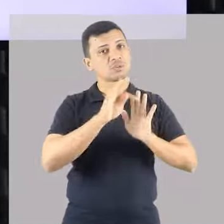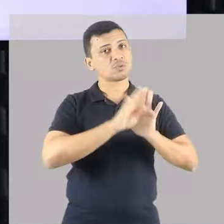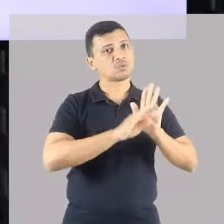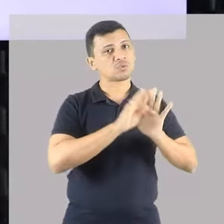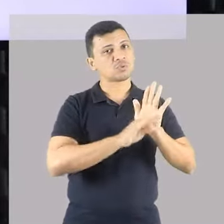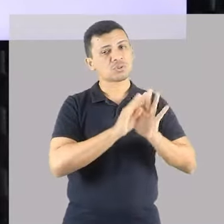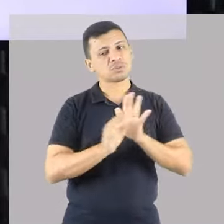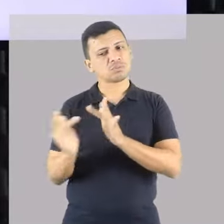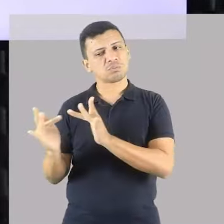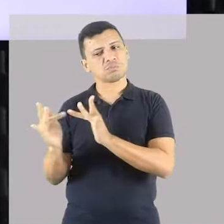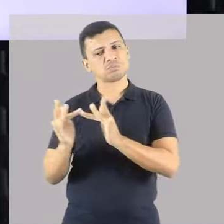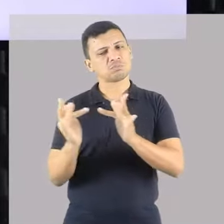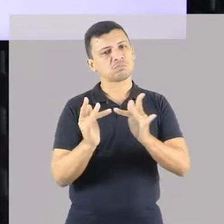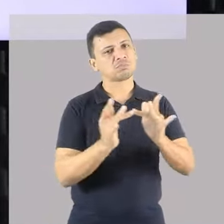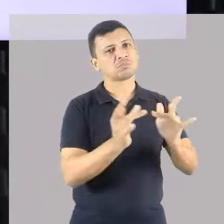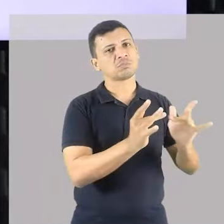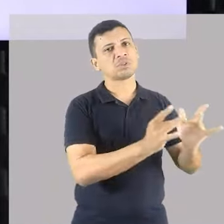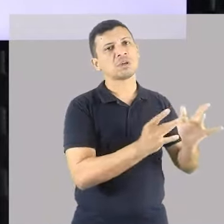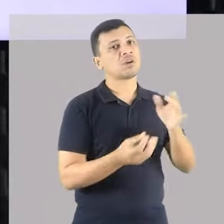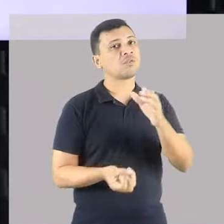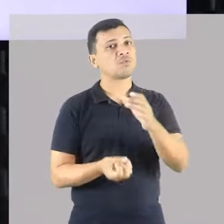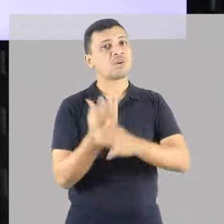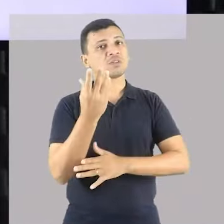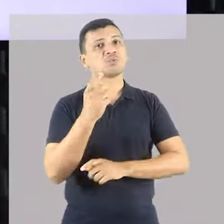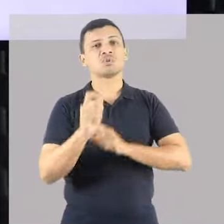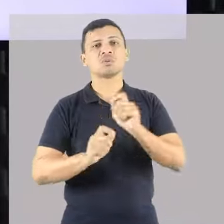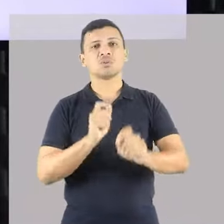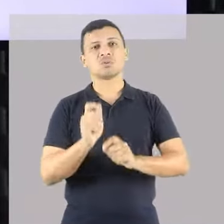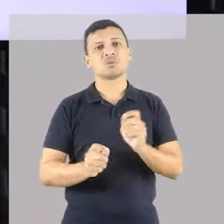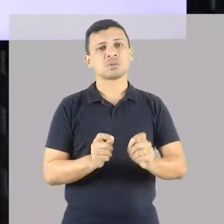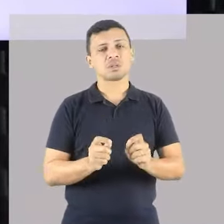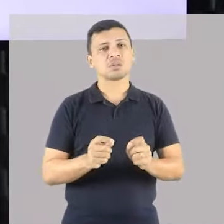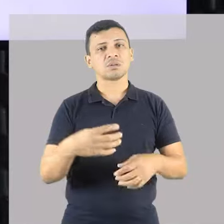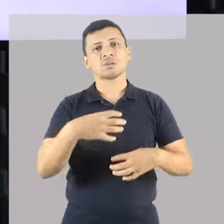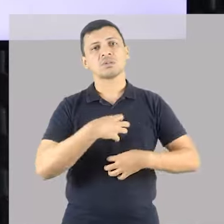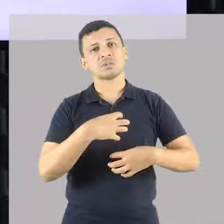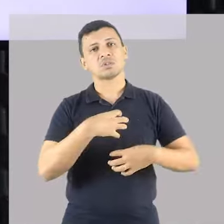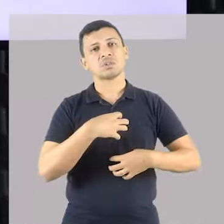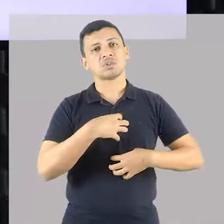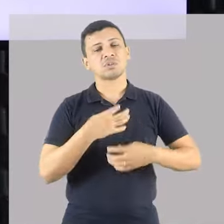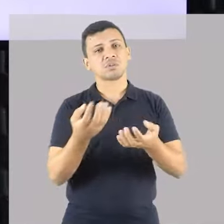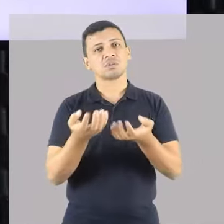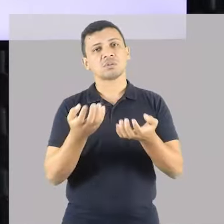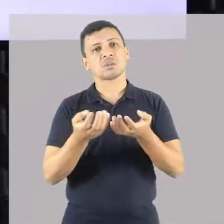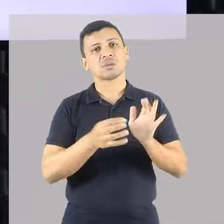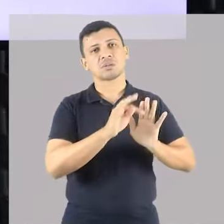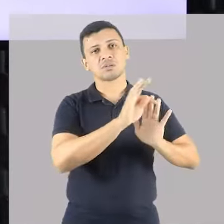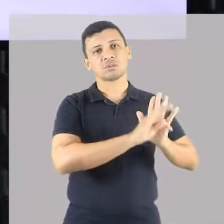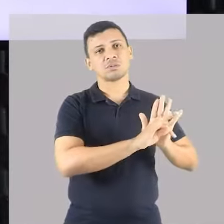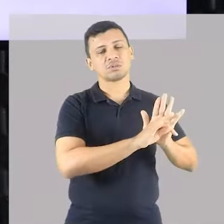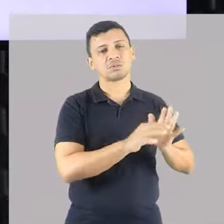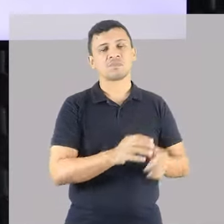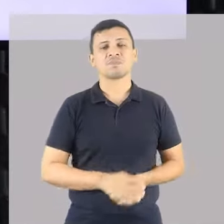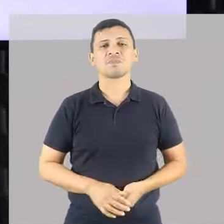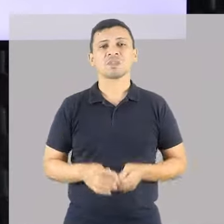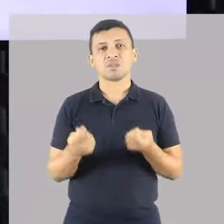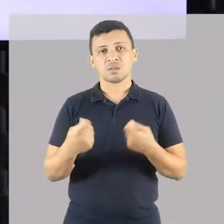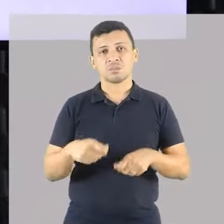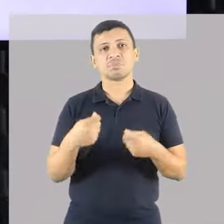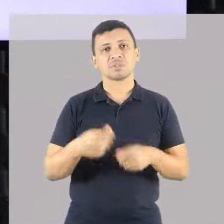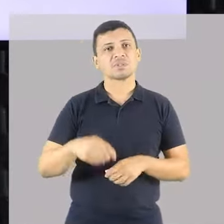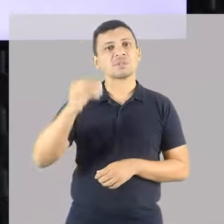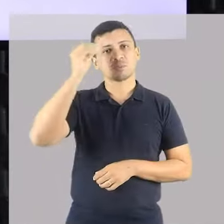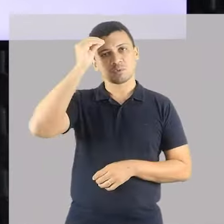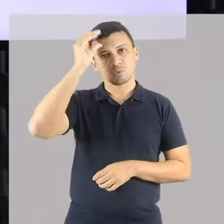gerar eh eh de forma eh determinada né o sentido que pretende dar aquele texto Então nós precisamos ter